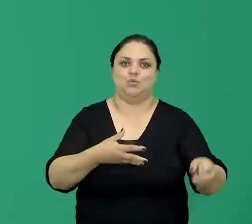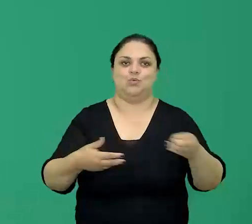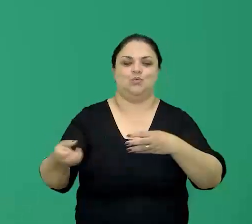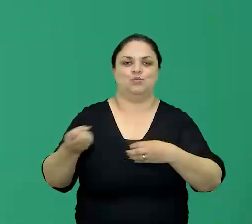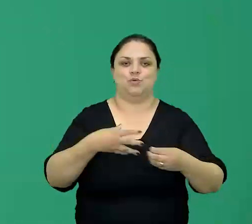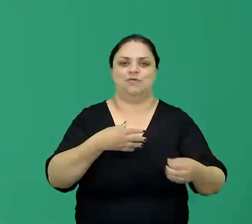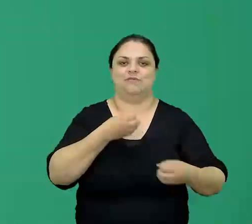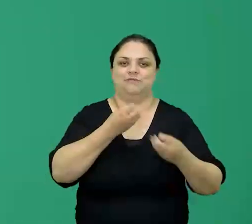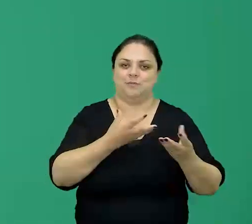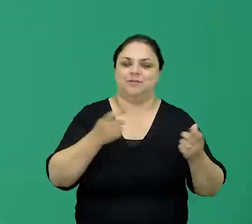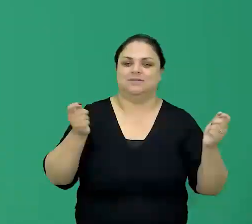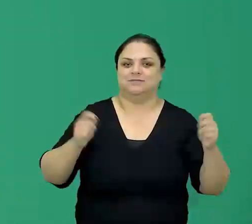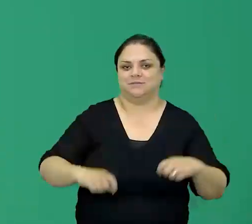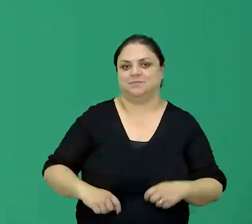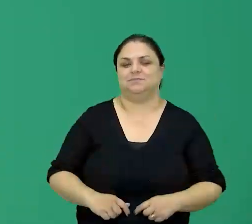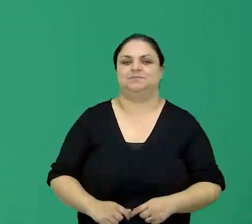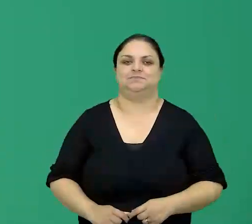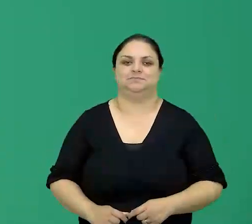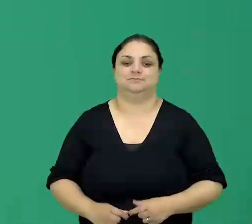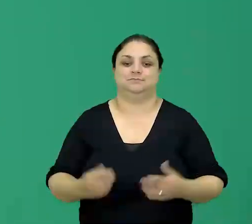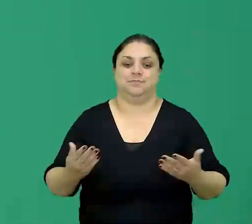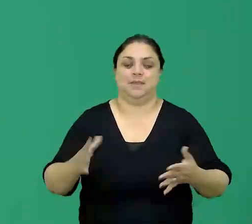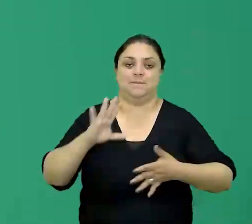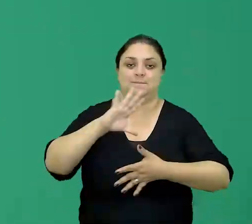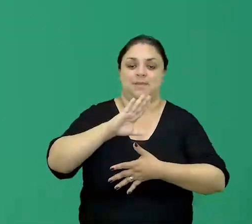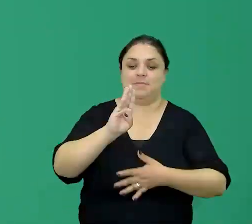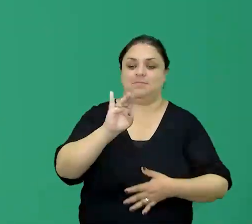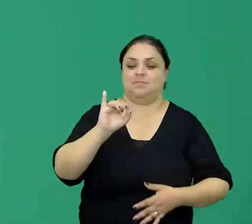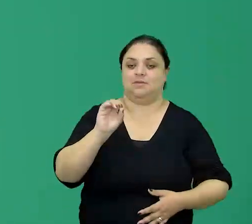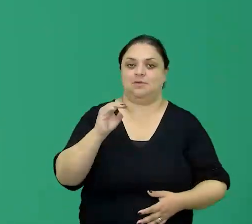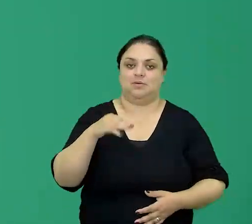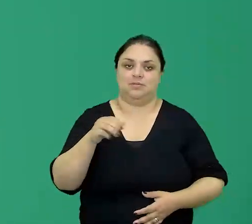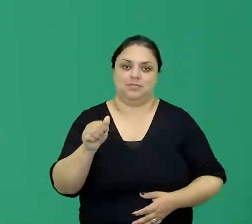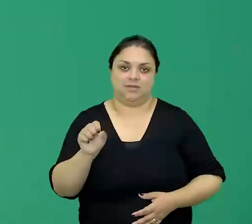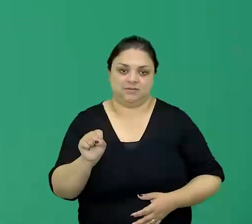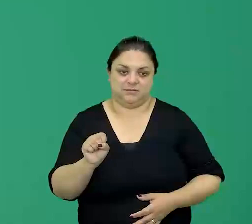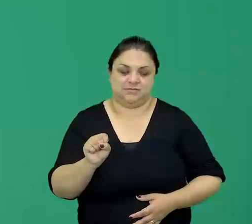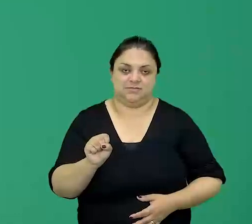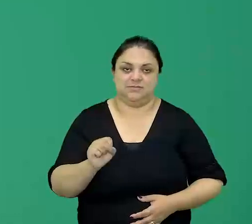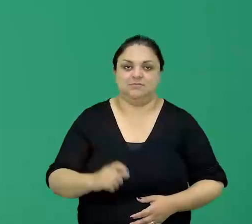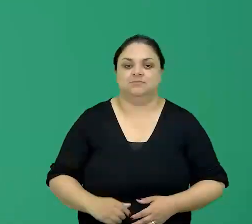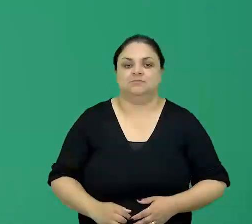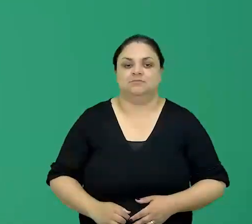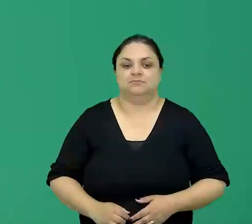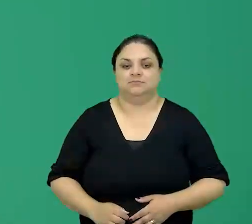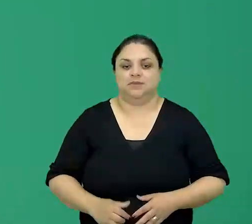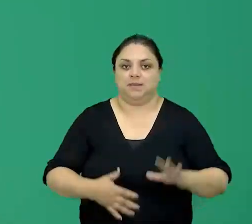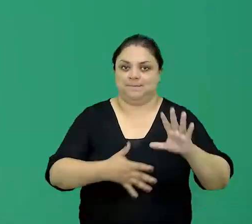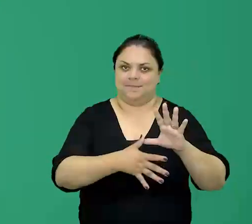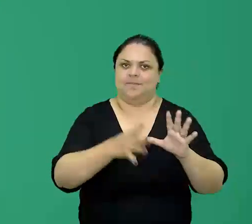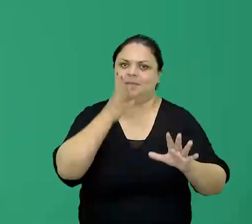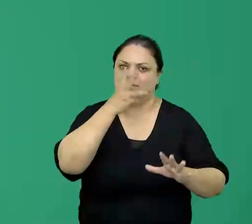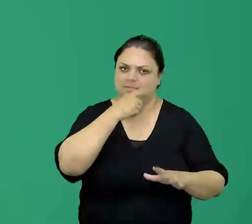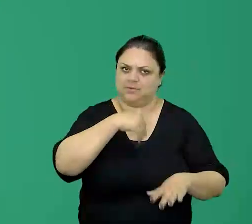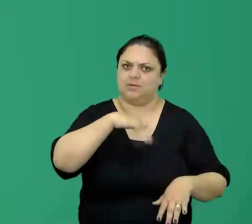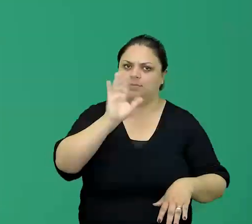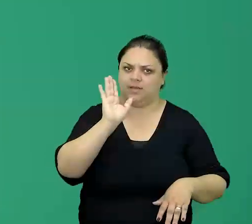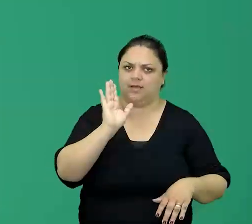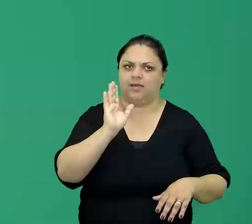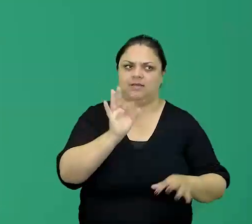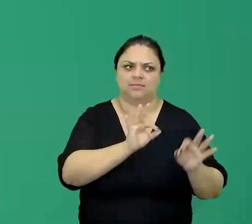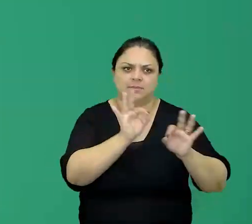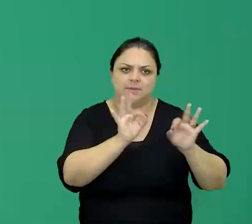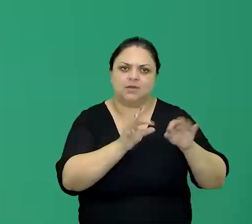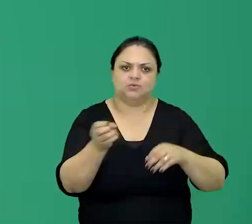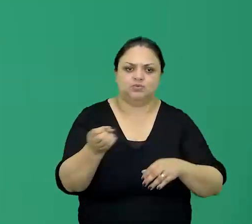bem? Então, os mapas, quando a gente fala dos biomas, aí esses mapas, eles demoram muito mais tempo para ser atualizados.